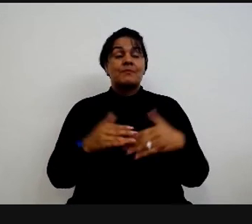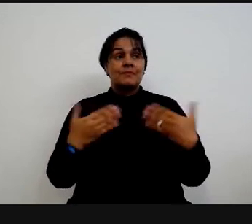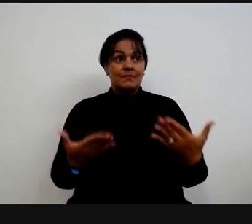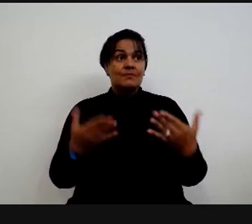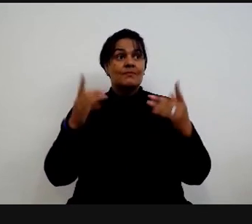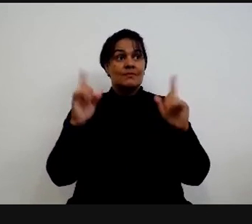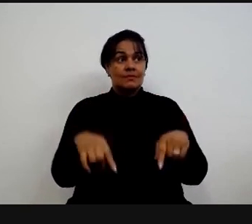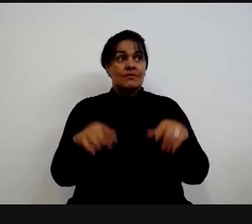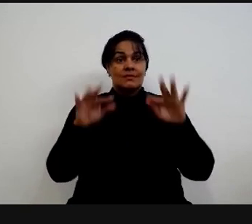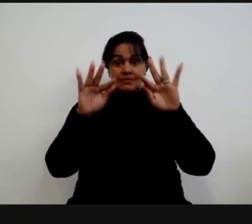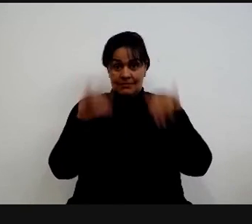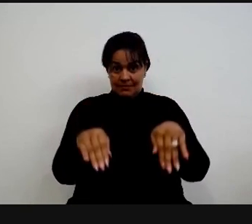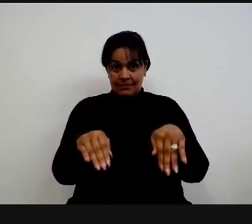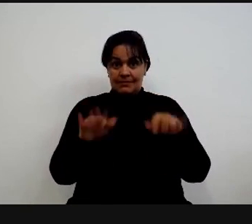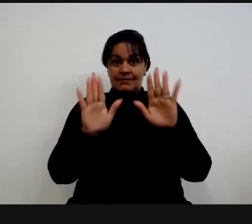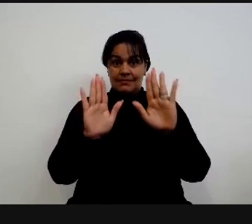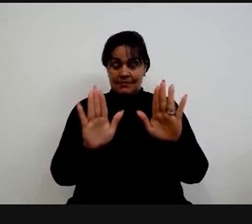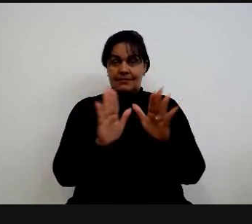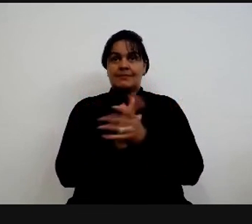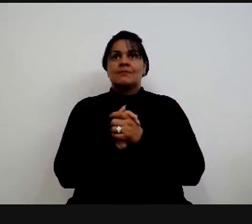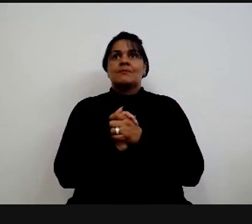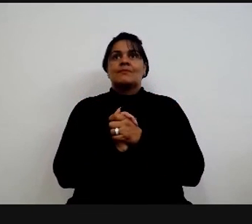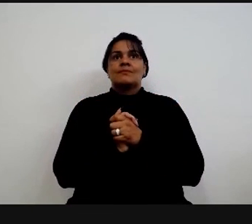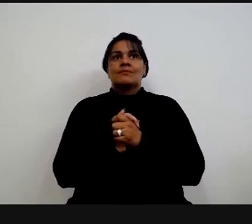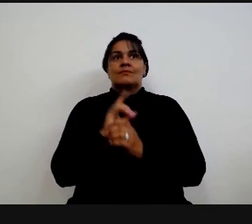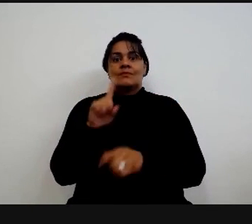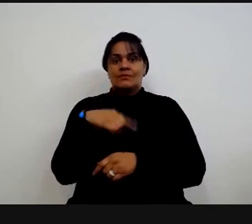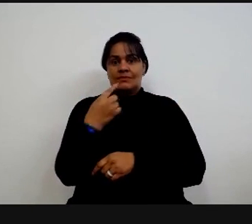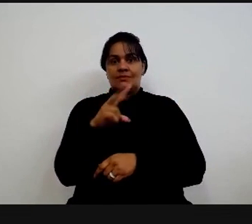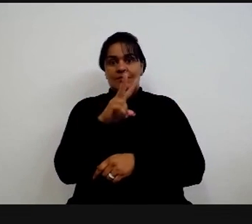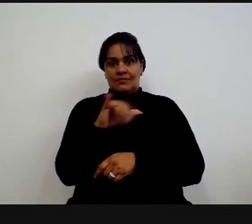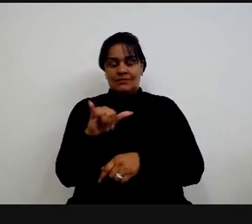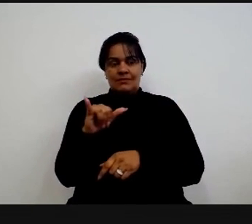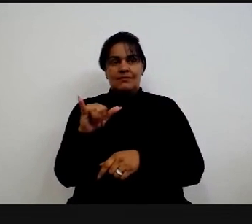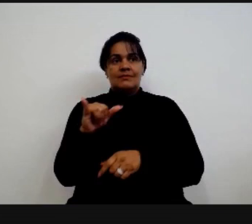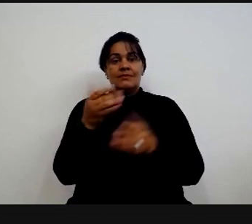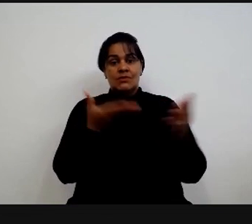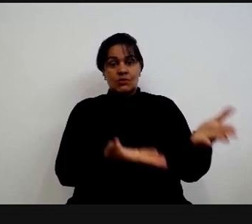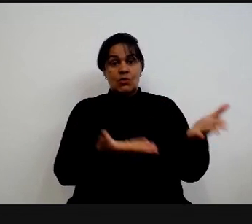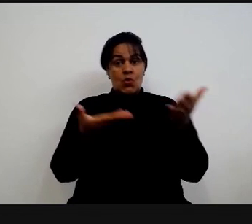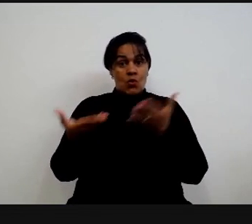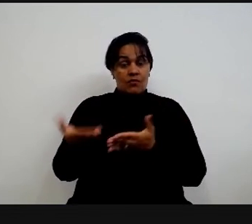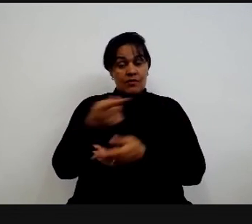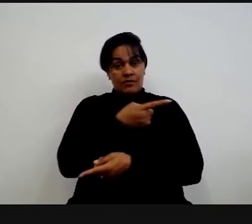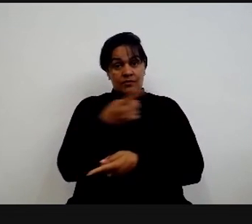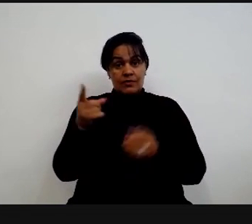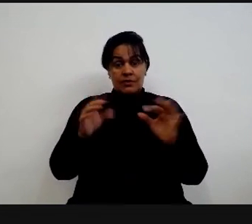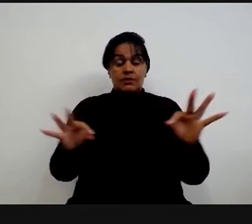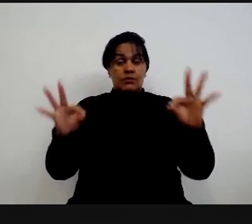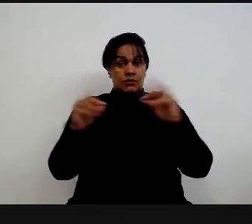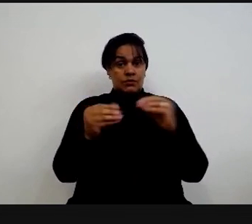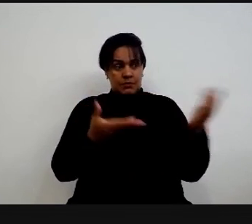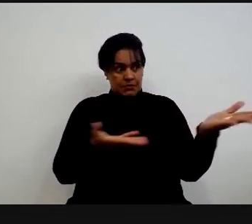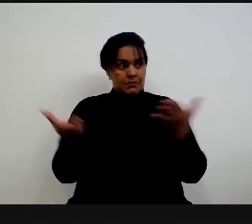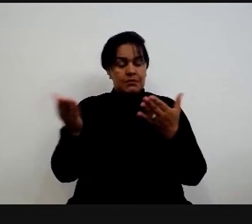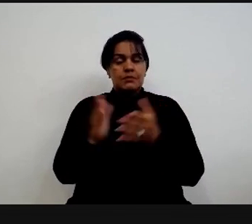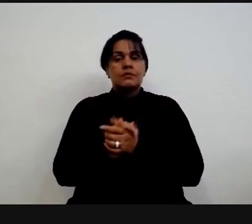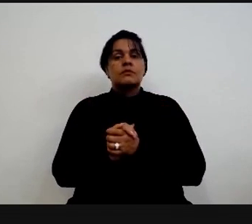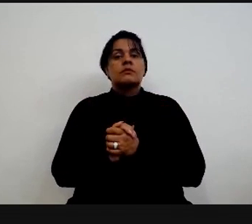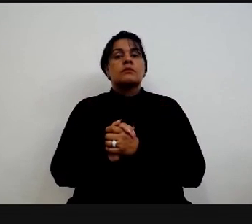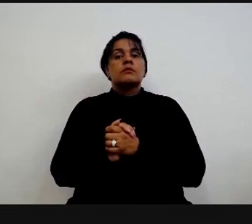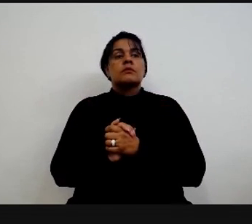mesa, mas finalizar só no sentido de que nós vamos nos deslocar. Eu convido a todos, a mesa e a